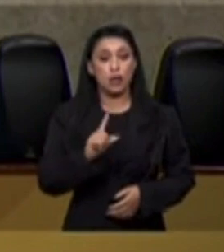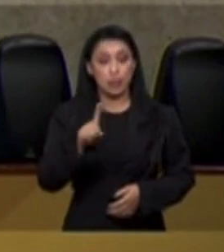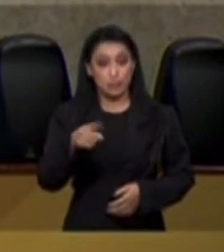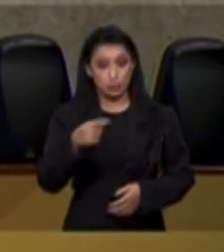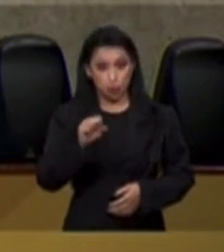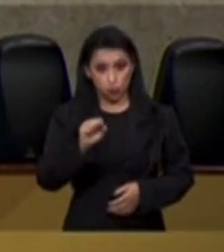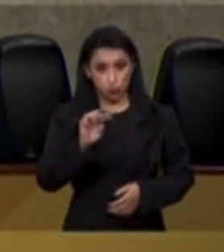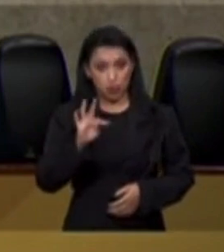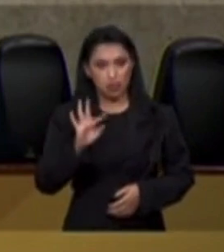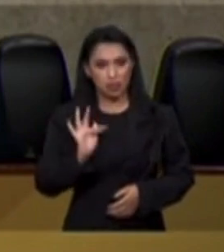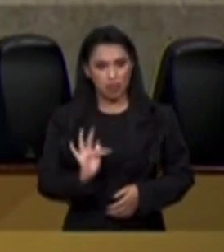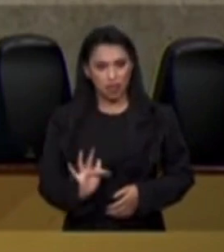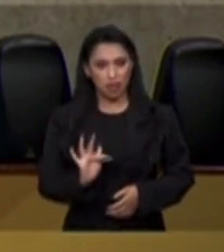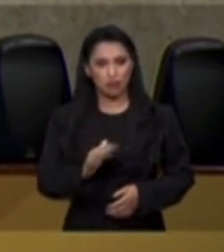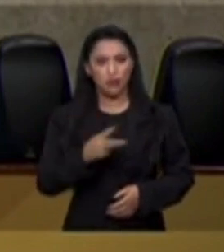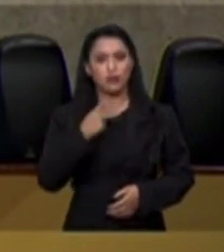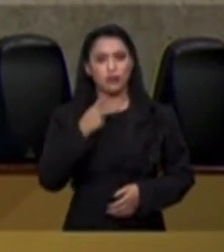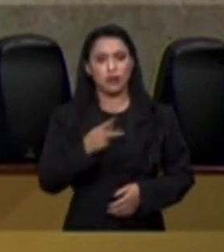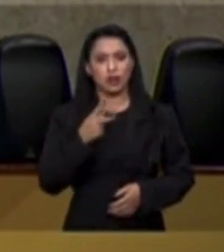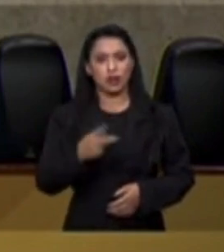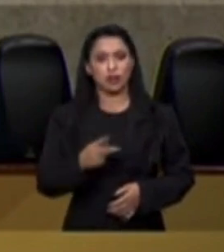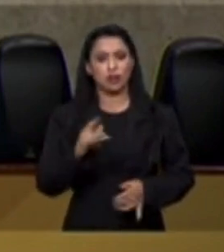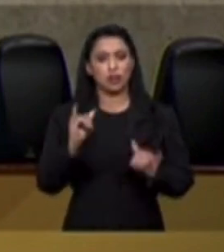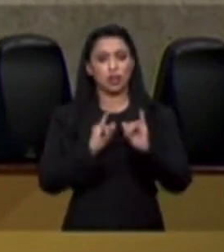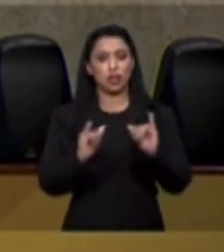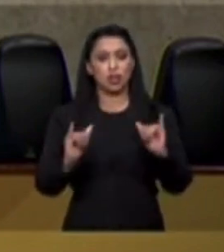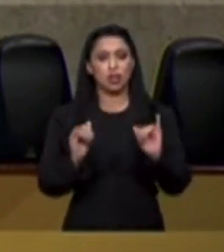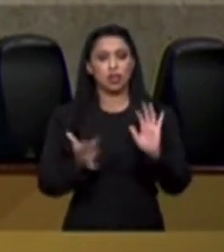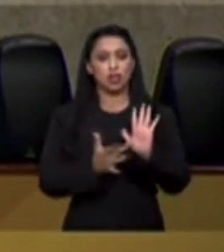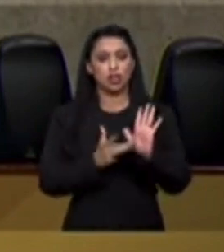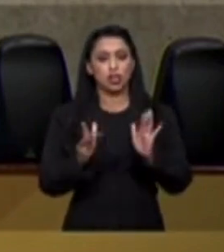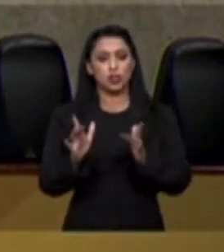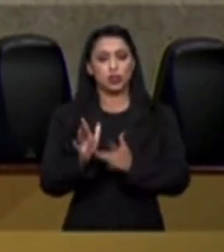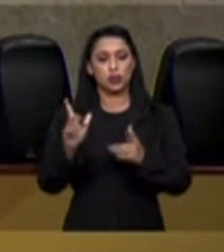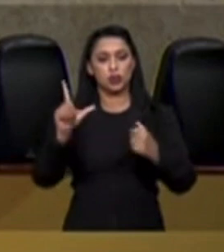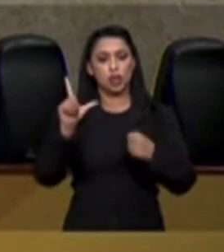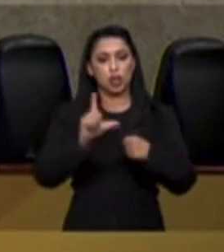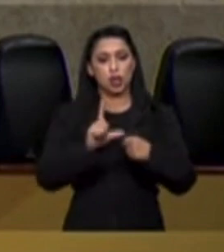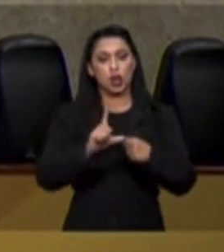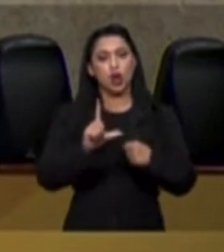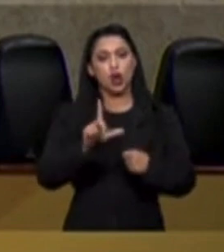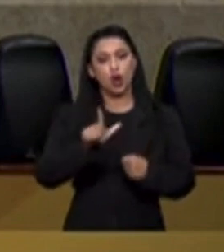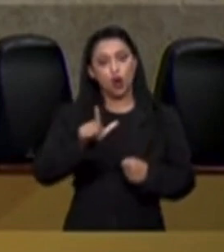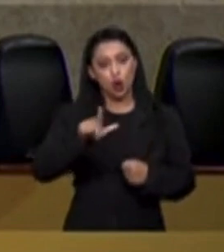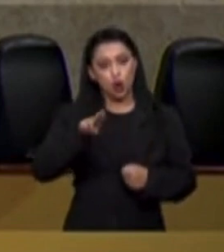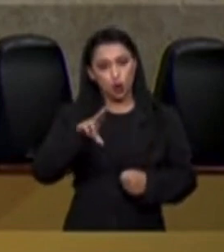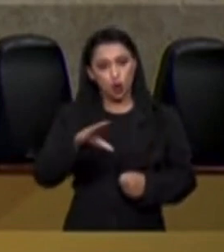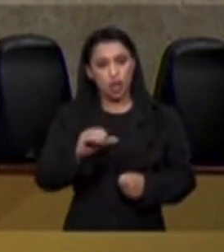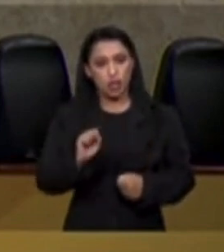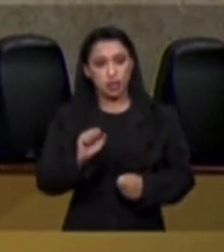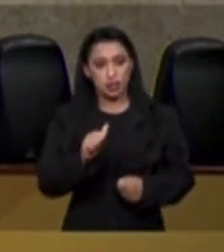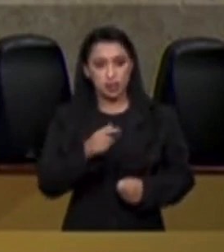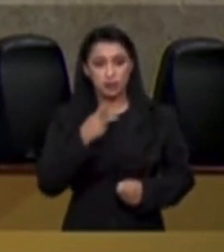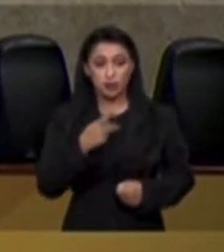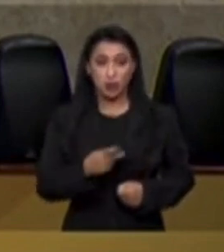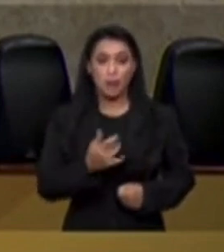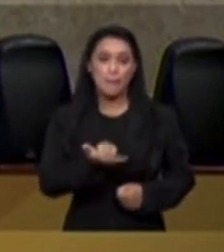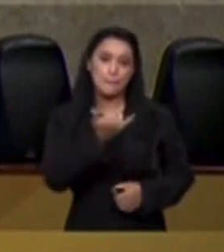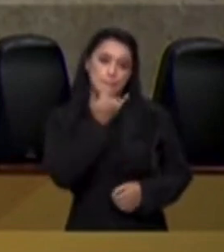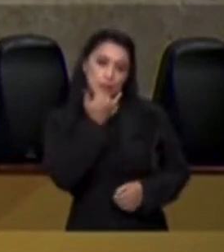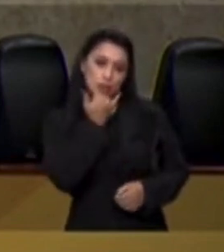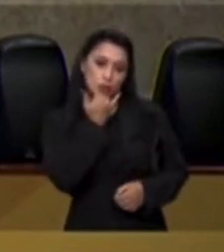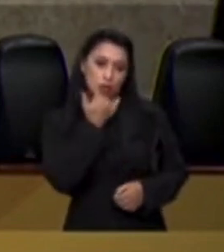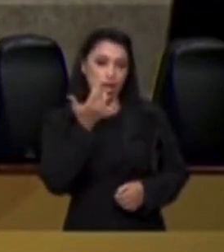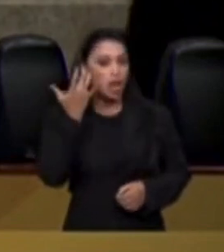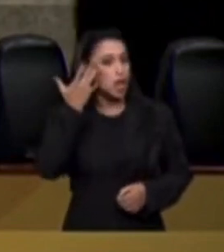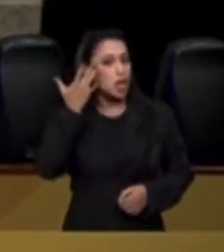Corte, invocando a declaração de Jesus em Lucas 23, 24: Perdoai-os, Senhor,